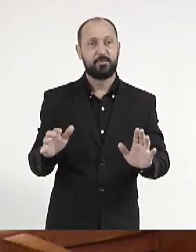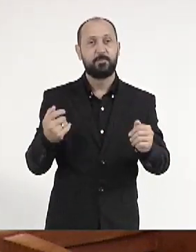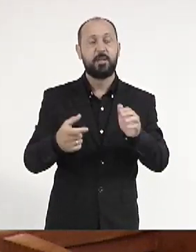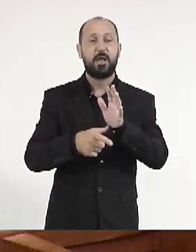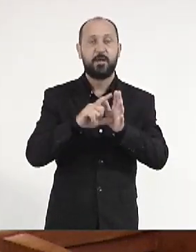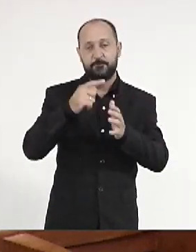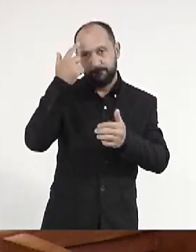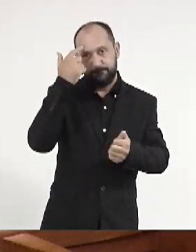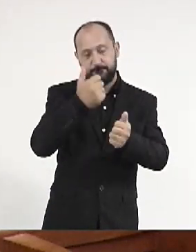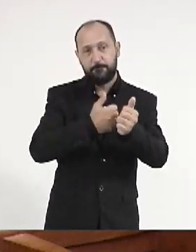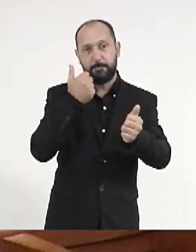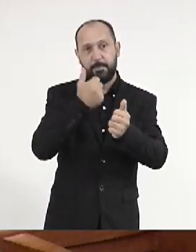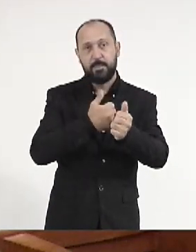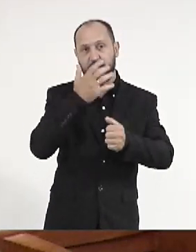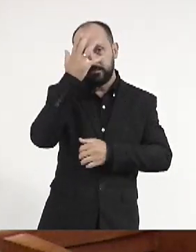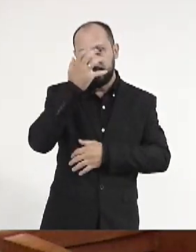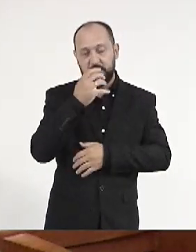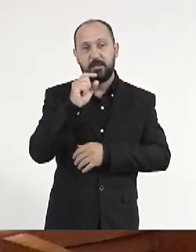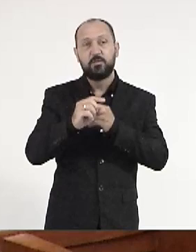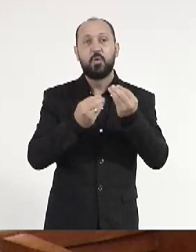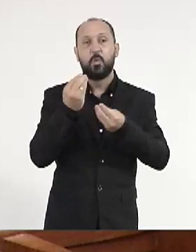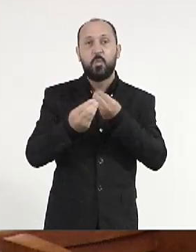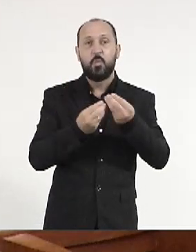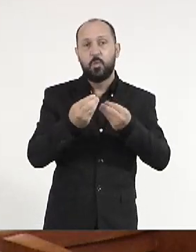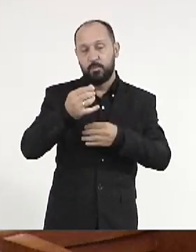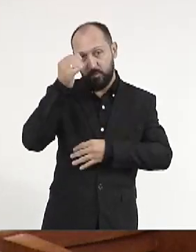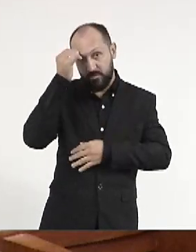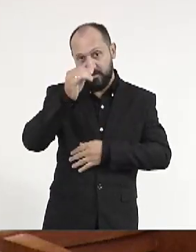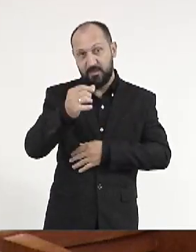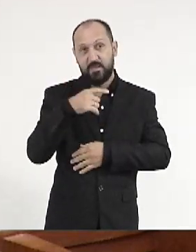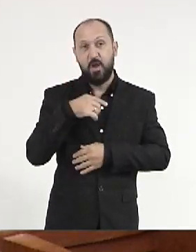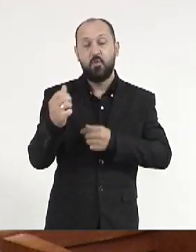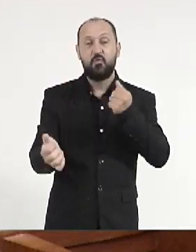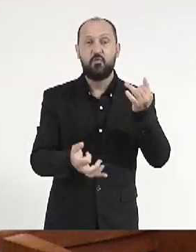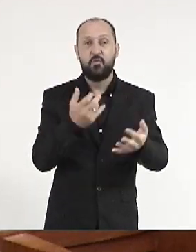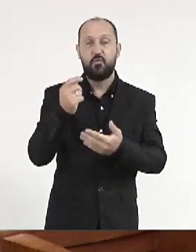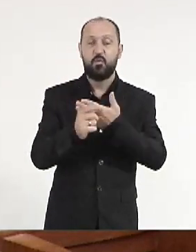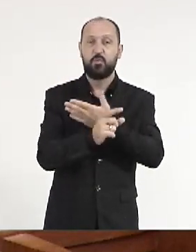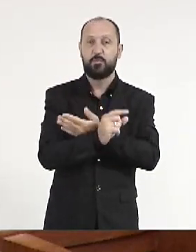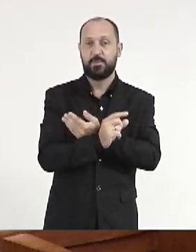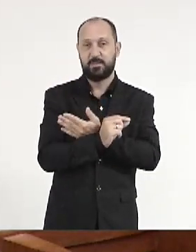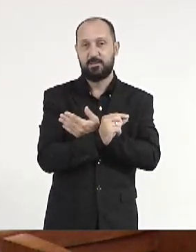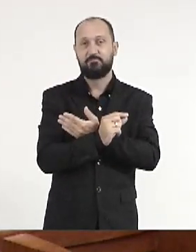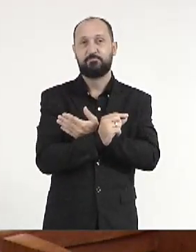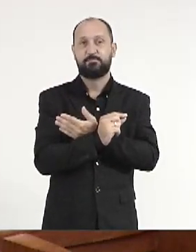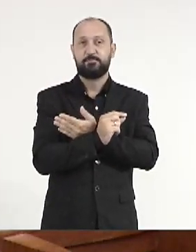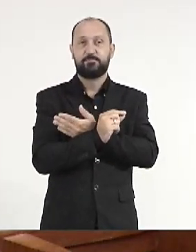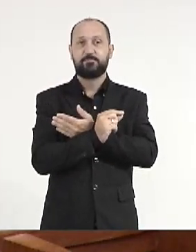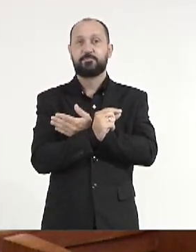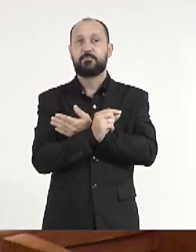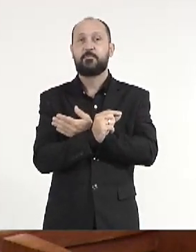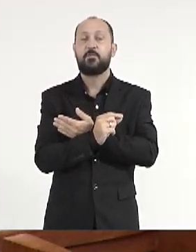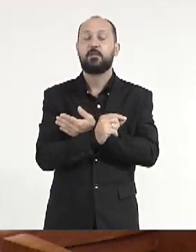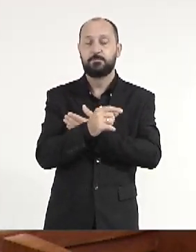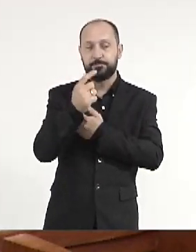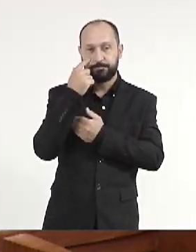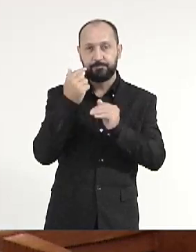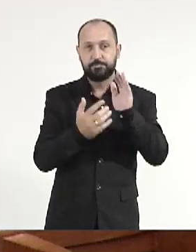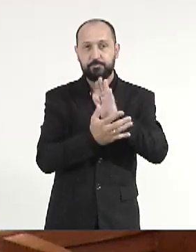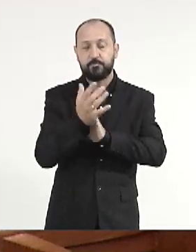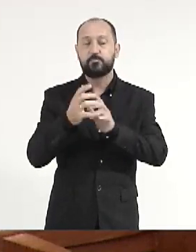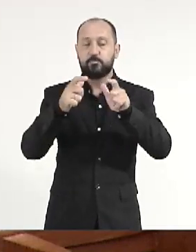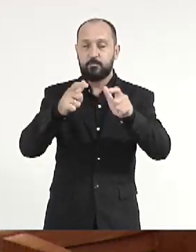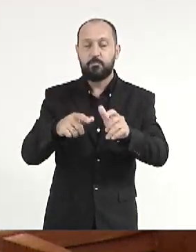faça uma reflexão muito séria sobre como prevenir o fogo no Pantanal. Nós visitamos também uma base